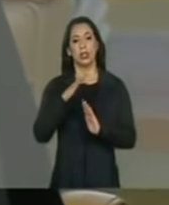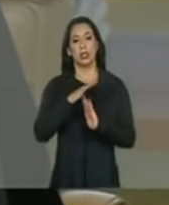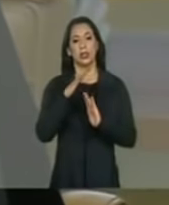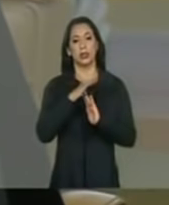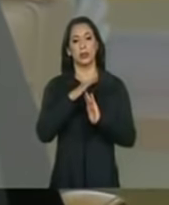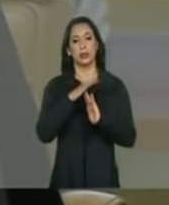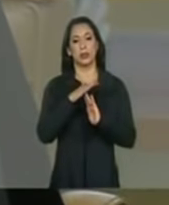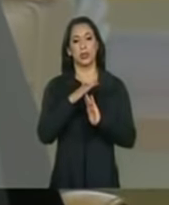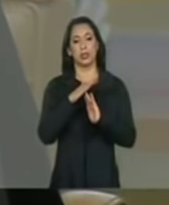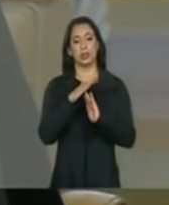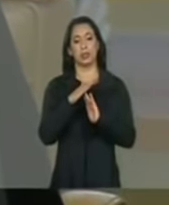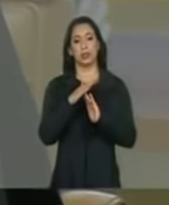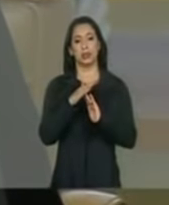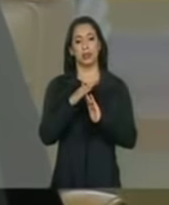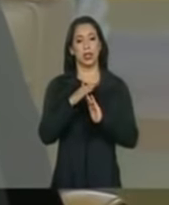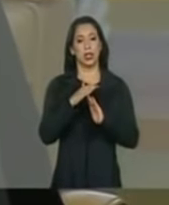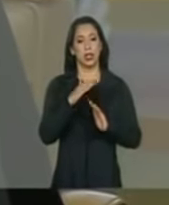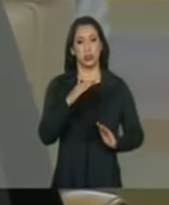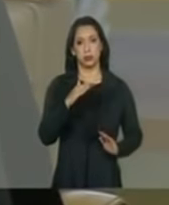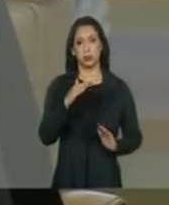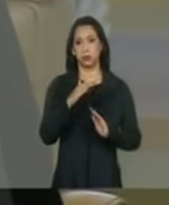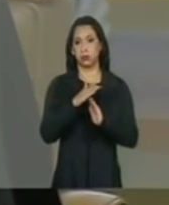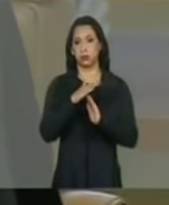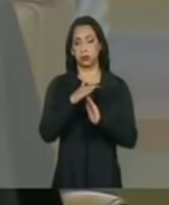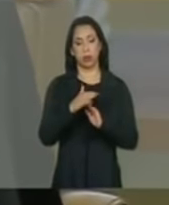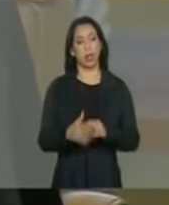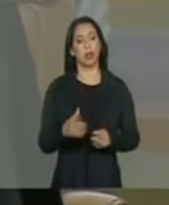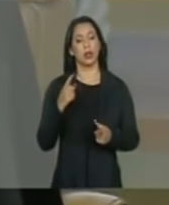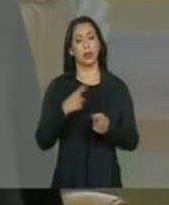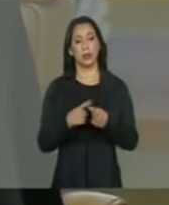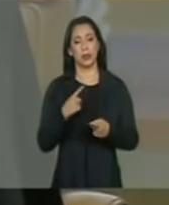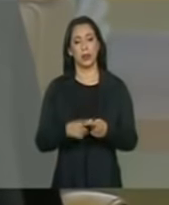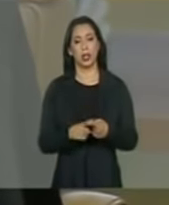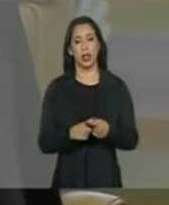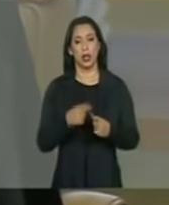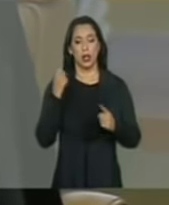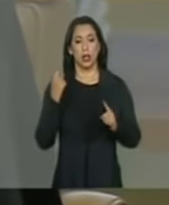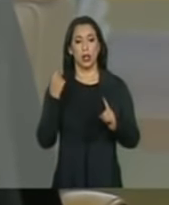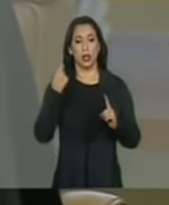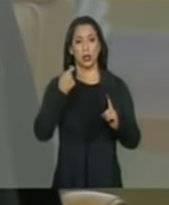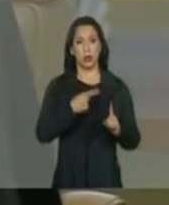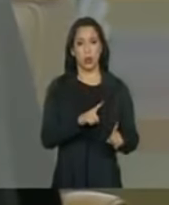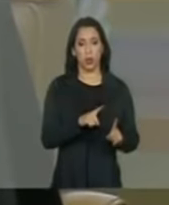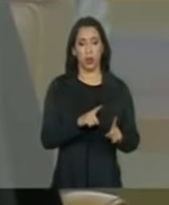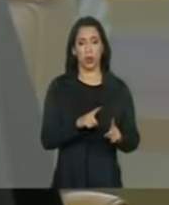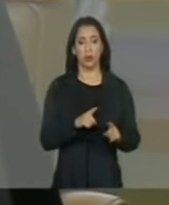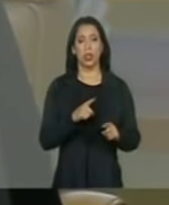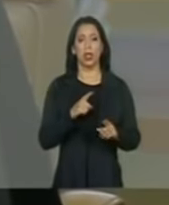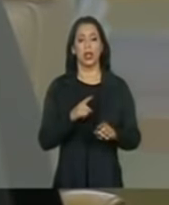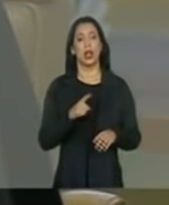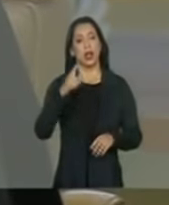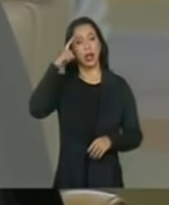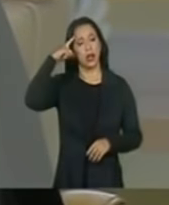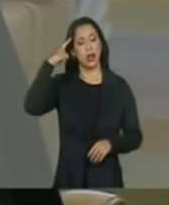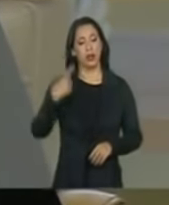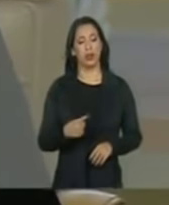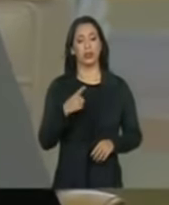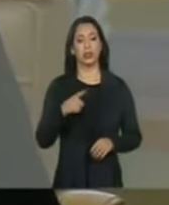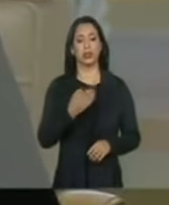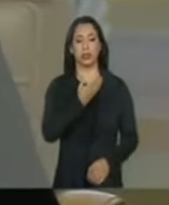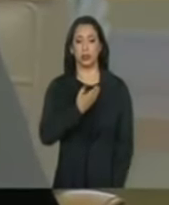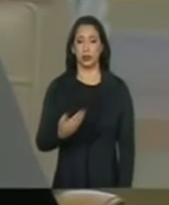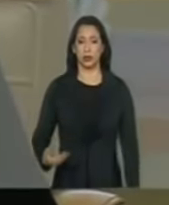inultrapassáveis sob pena de ofensa ao ordenamento positivo do estado